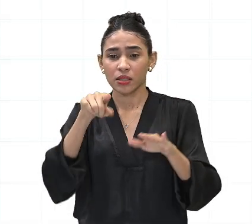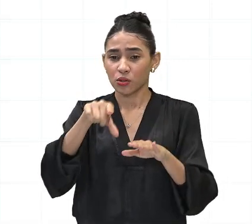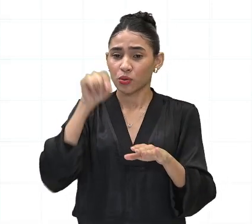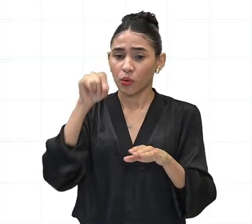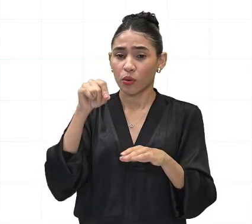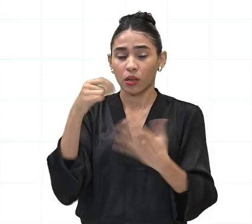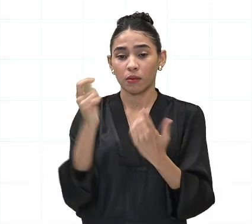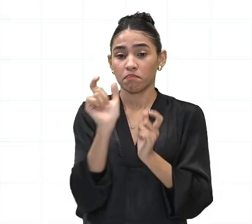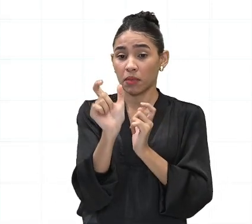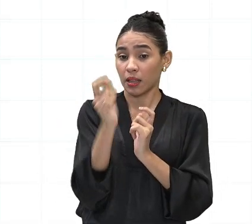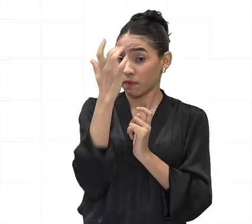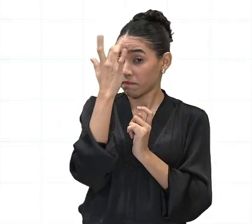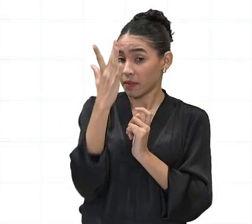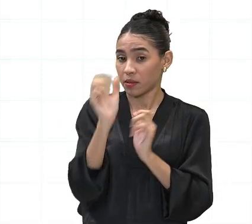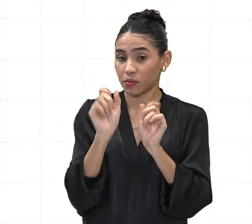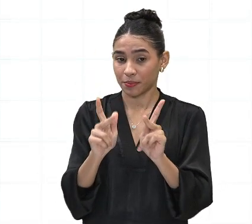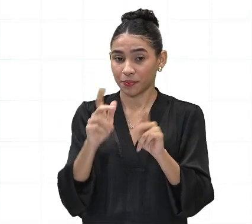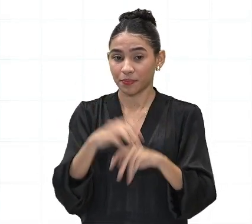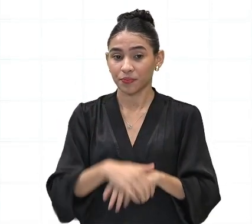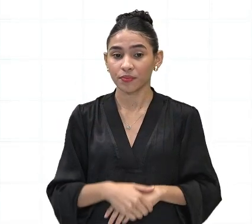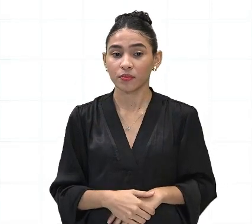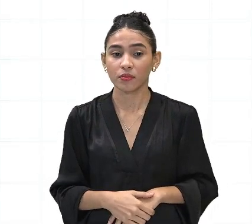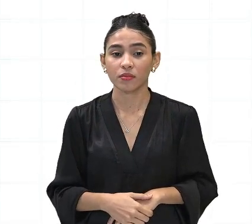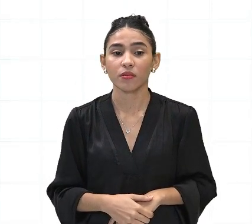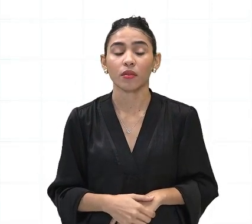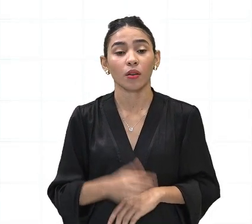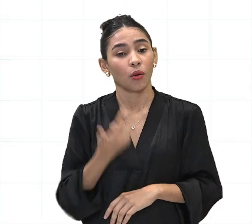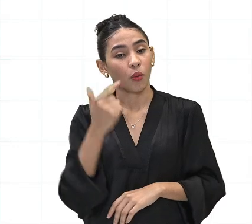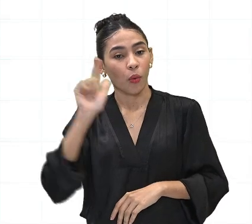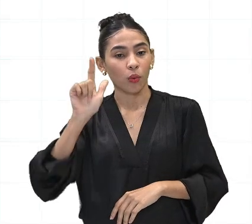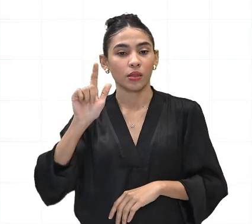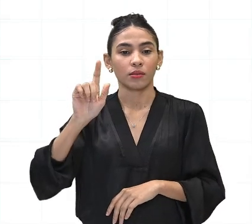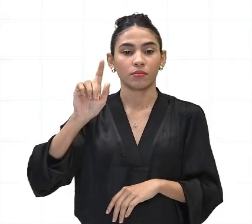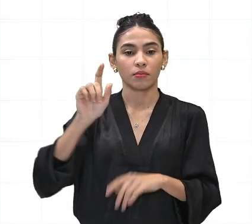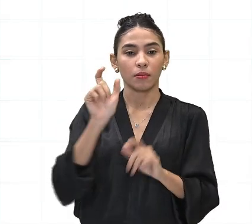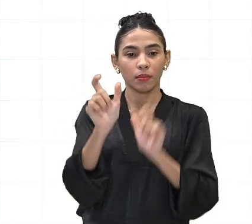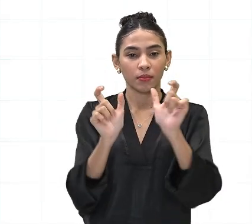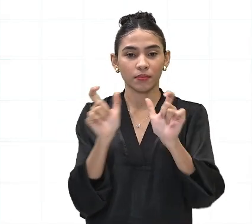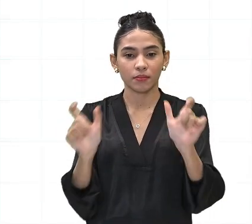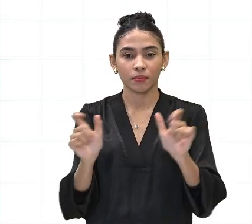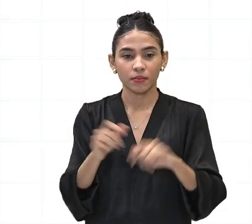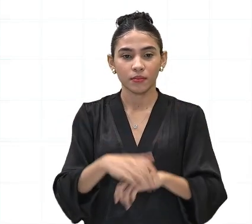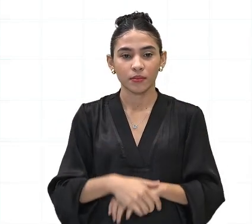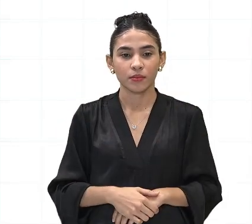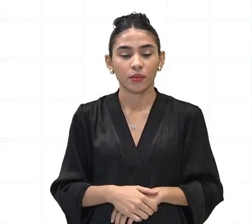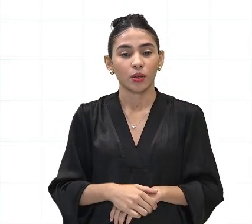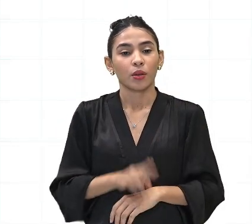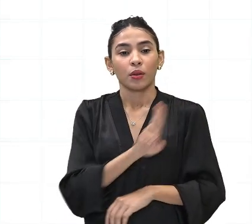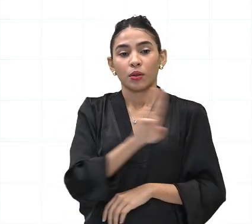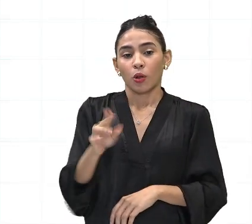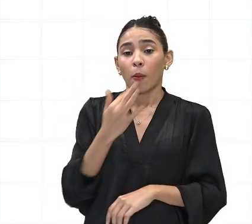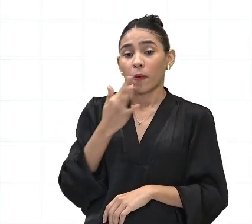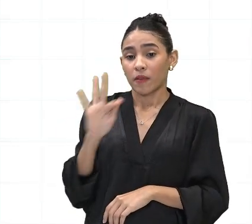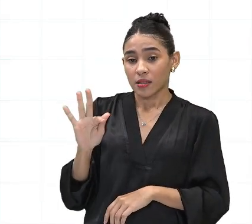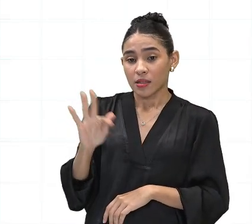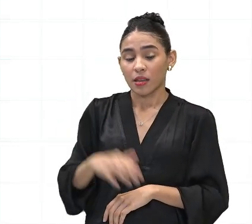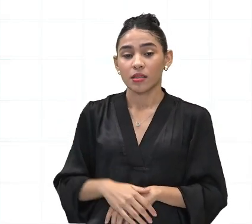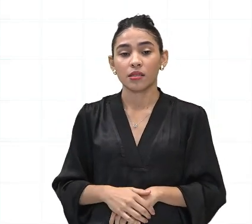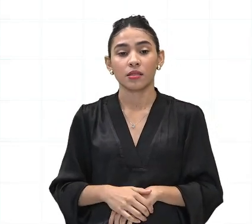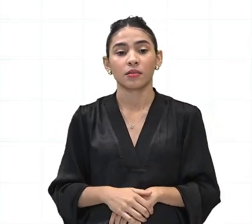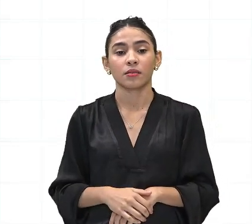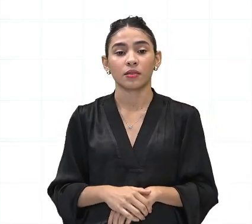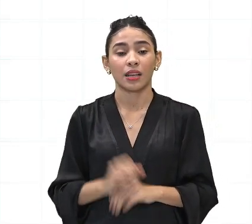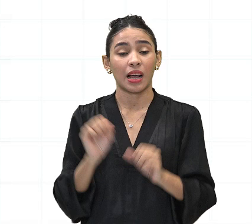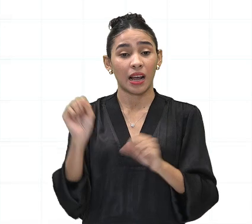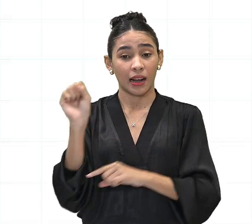mais fácil, perfeito? Outras palavras, aileron, nome francês, automóvel, e